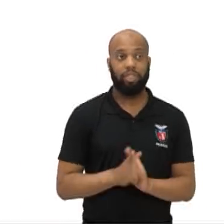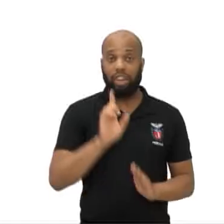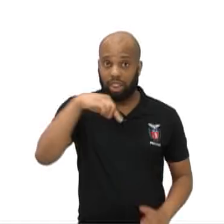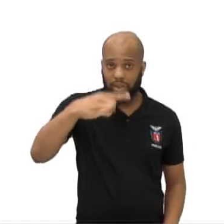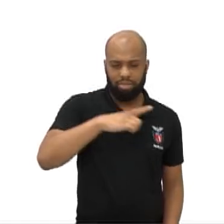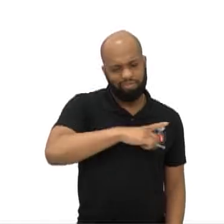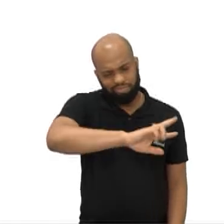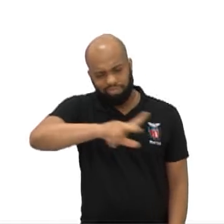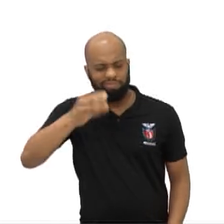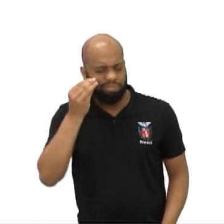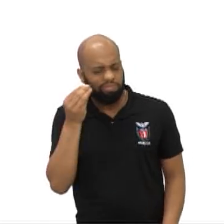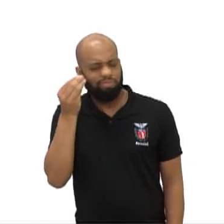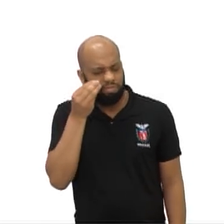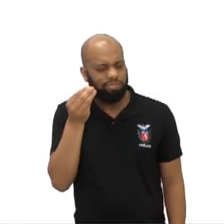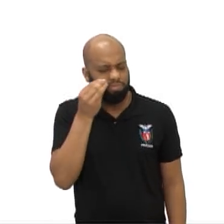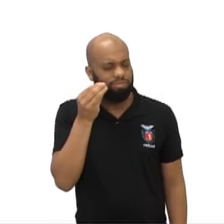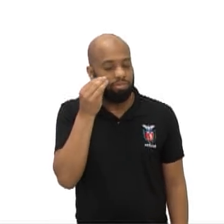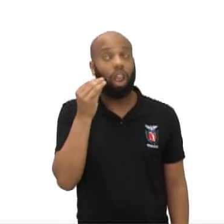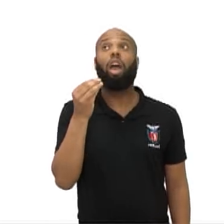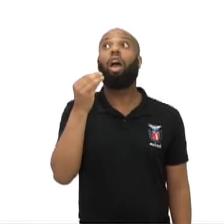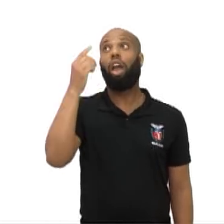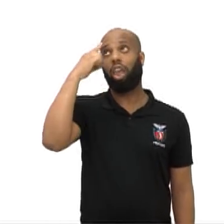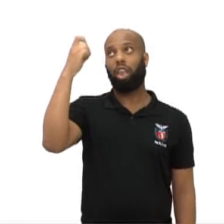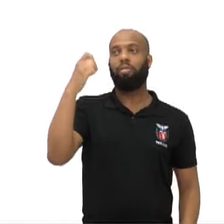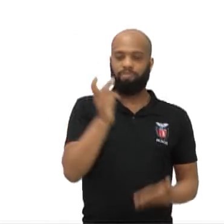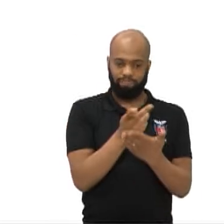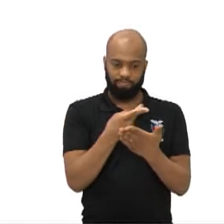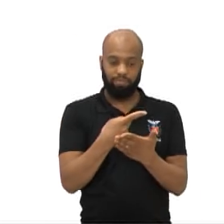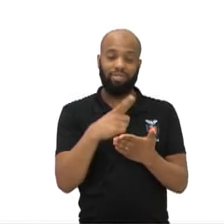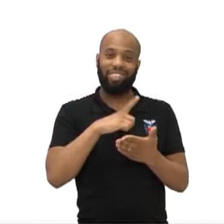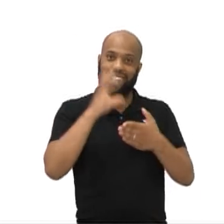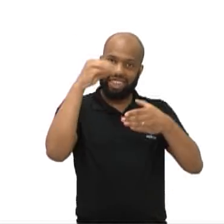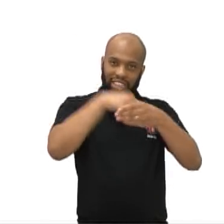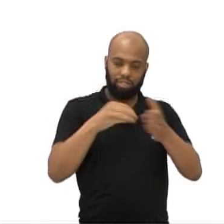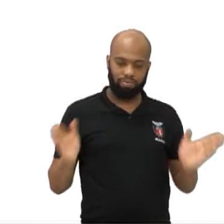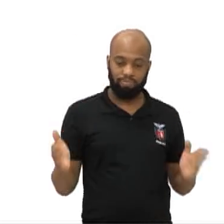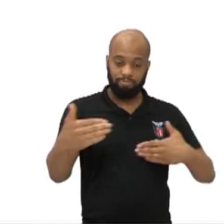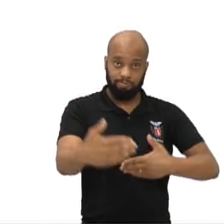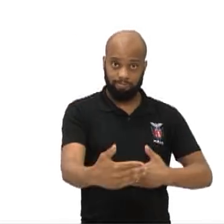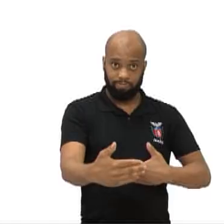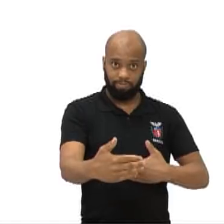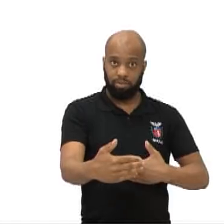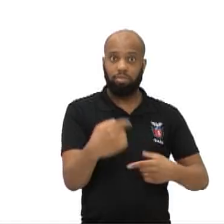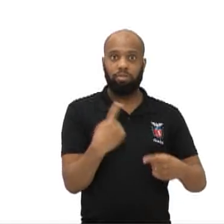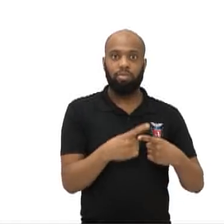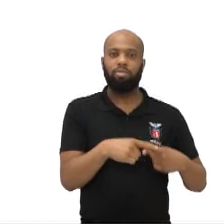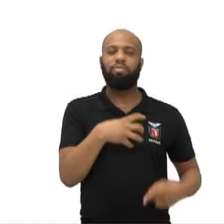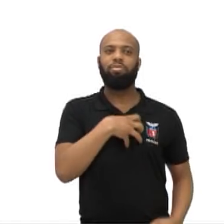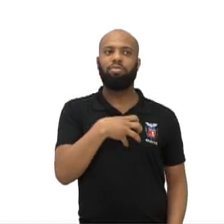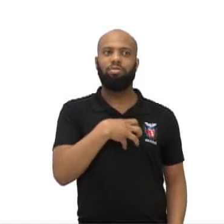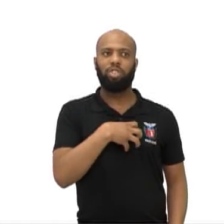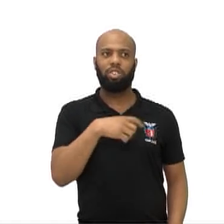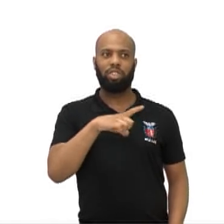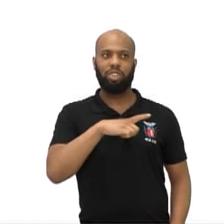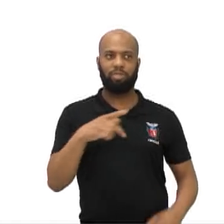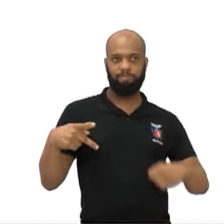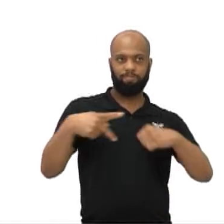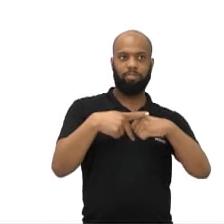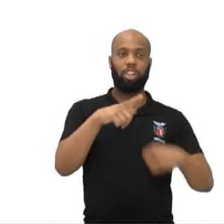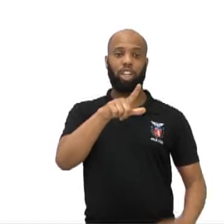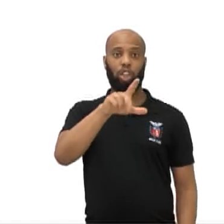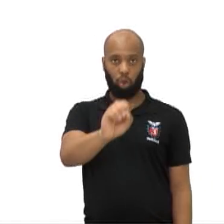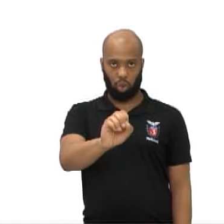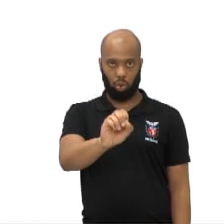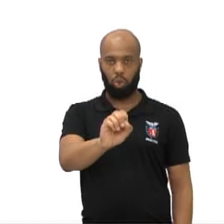Depois de várias tentativas, teve a ideia de desenhá-lo dentro de uma caixa. A forma pronominal lo